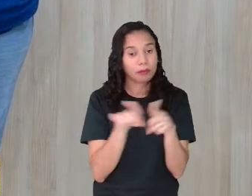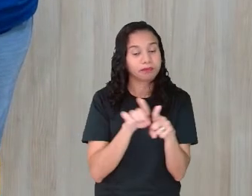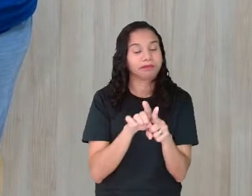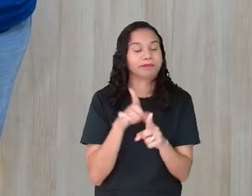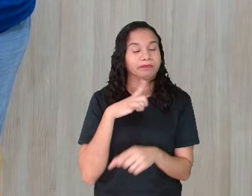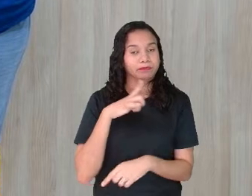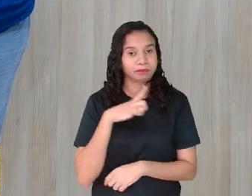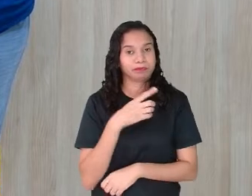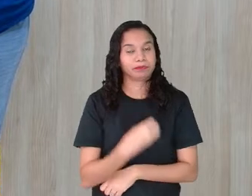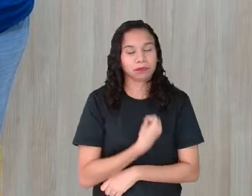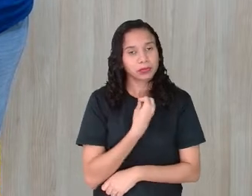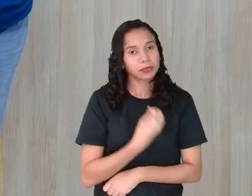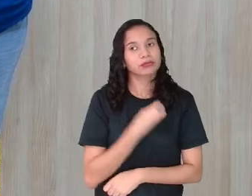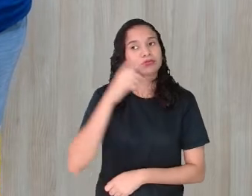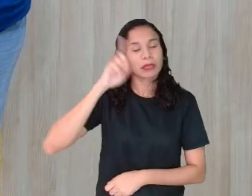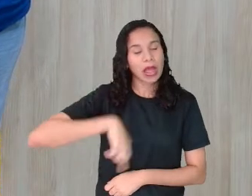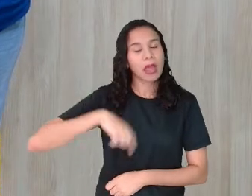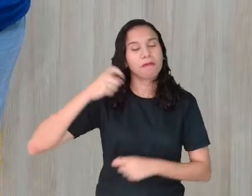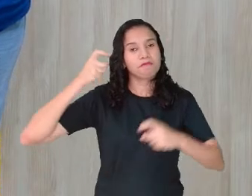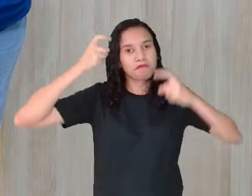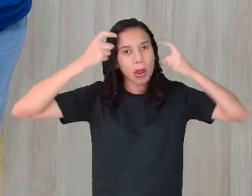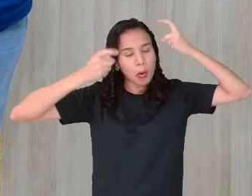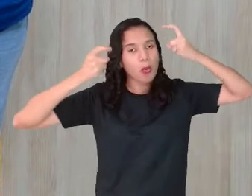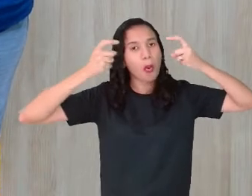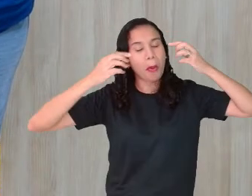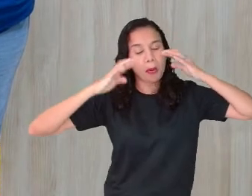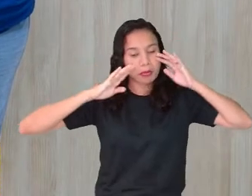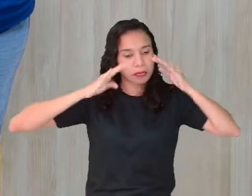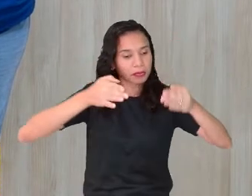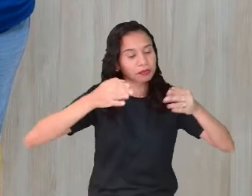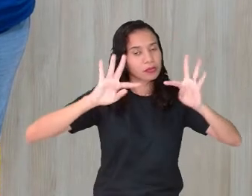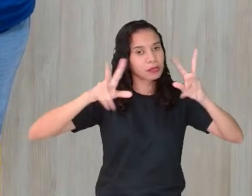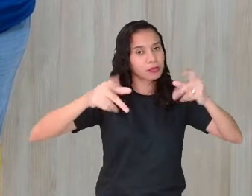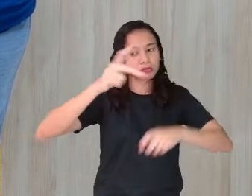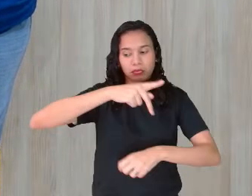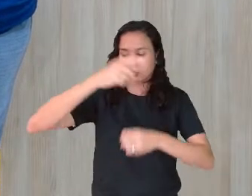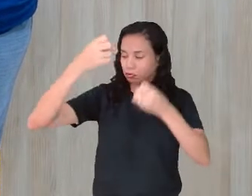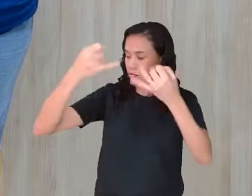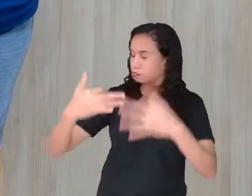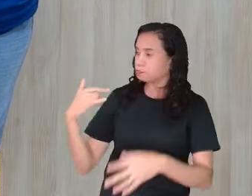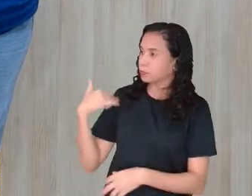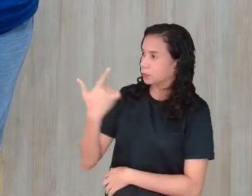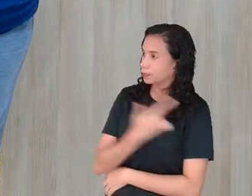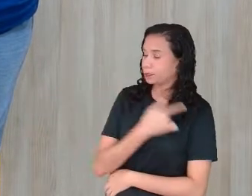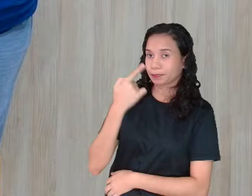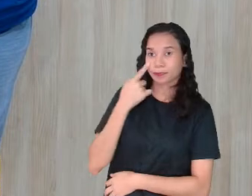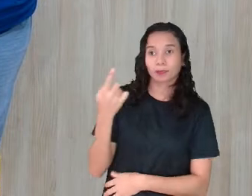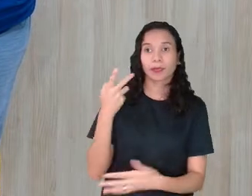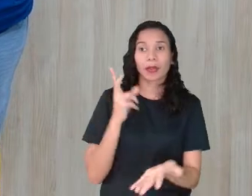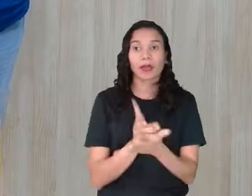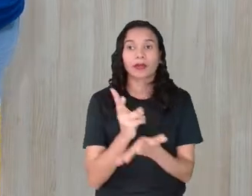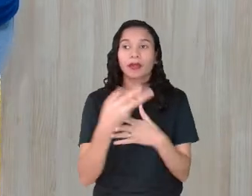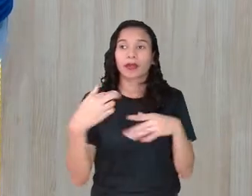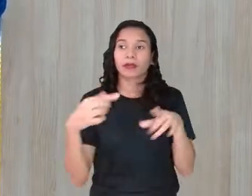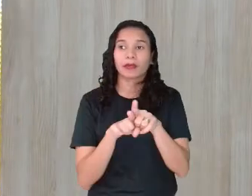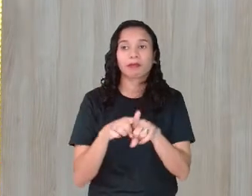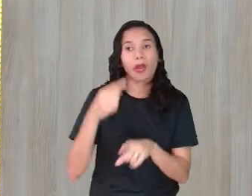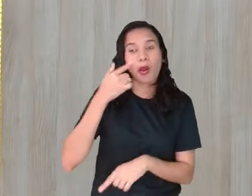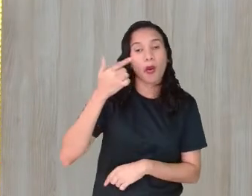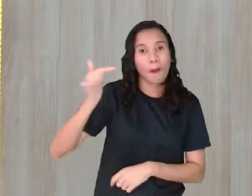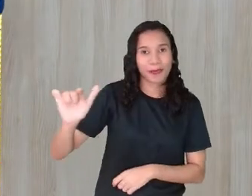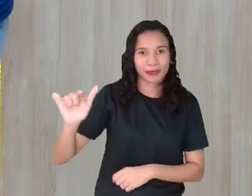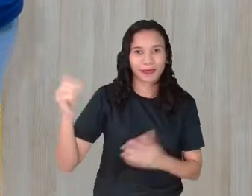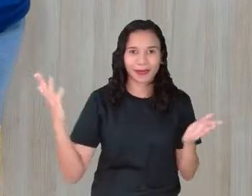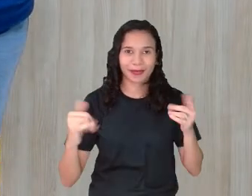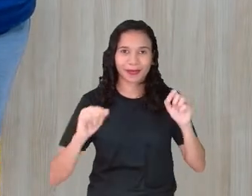Então, bem preocupante, né, tudo isso que a professora Vanessa falou pra gente aí. E seguindo, temos uma